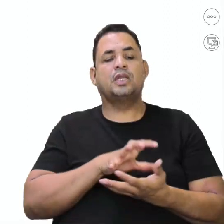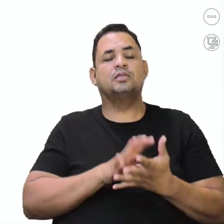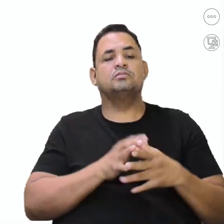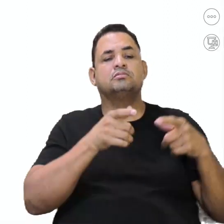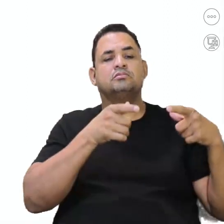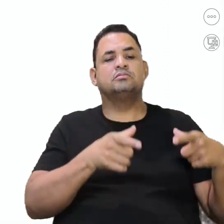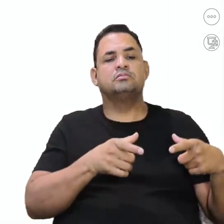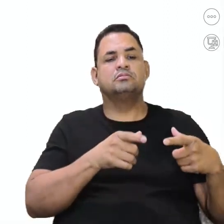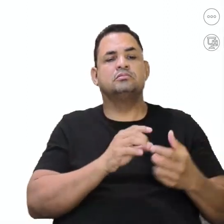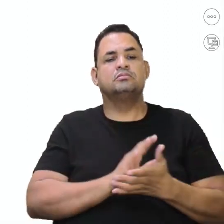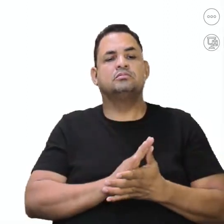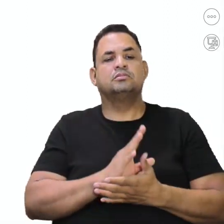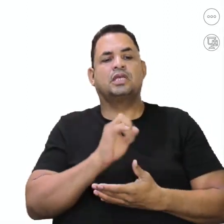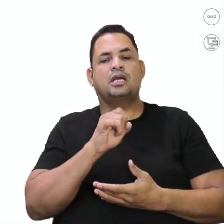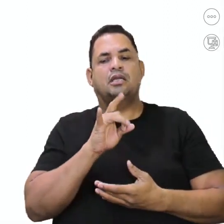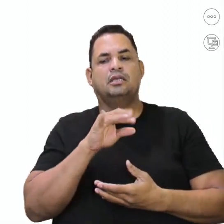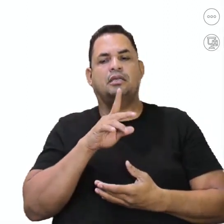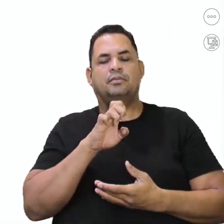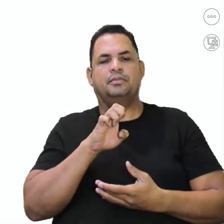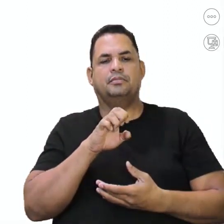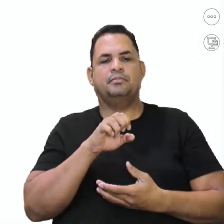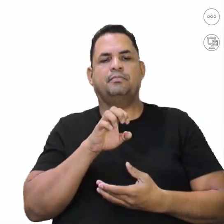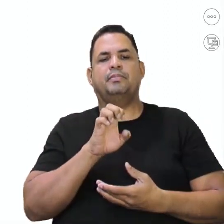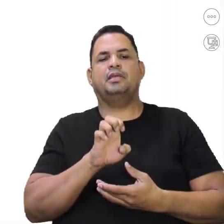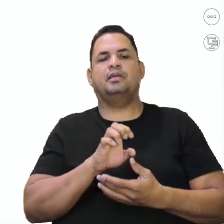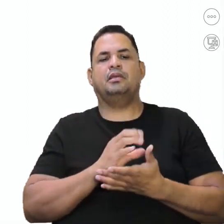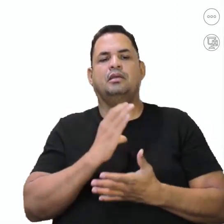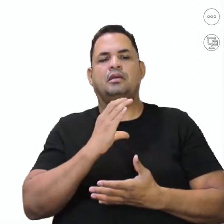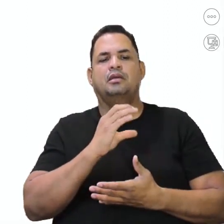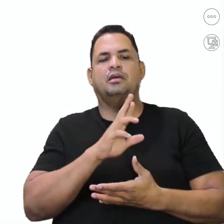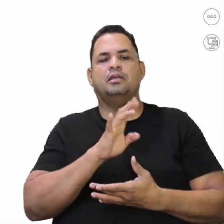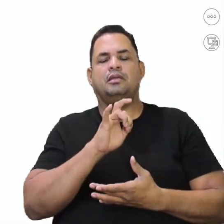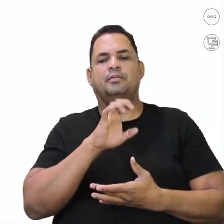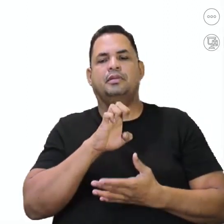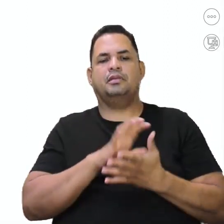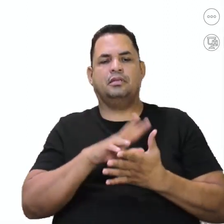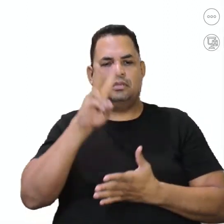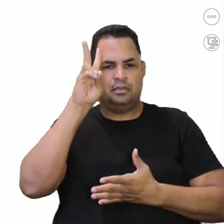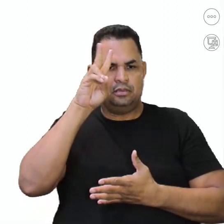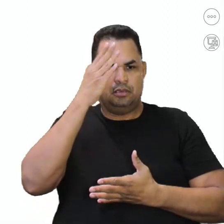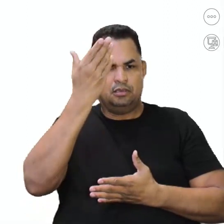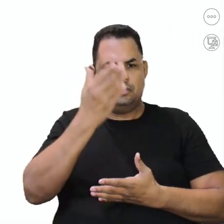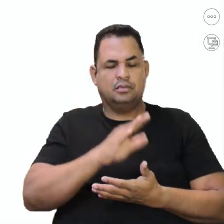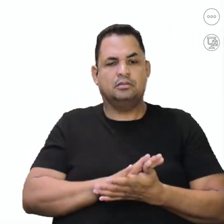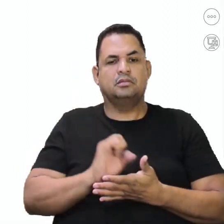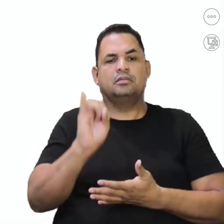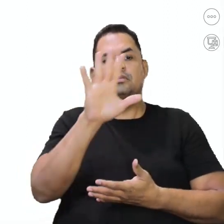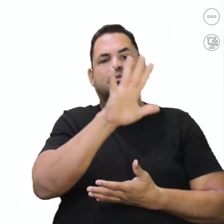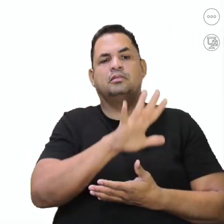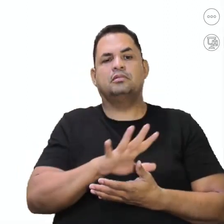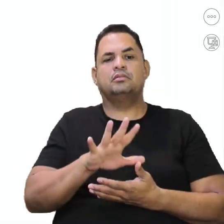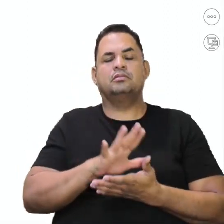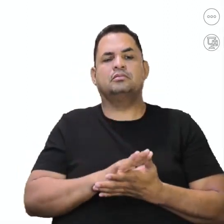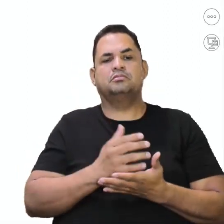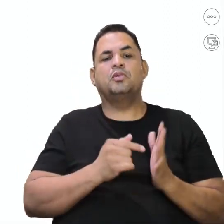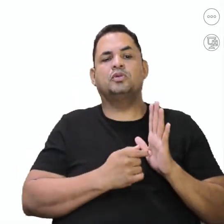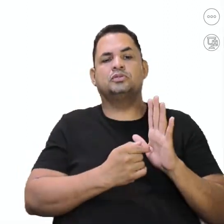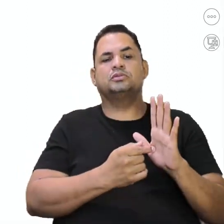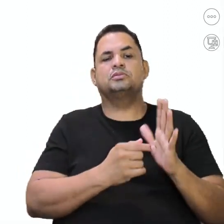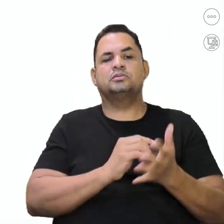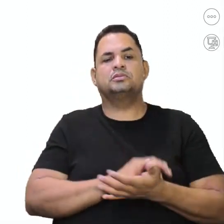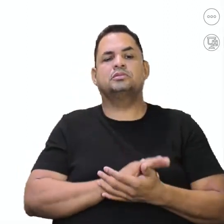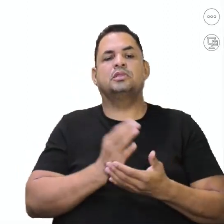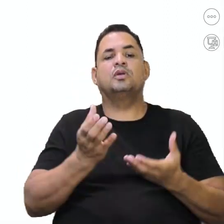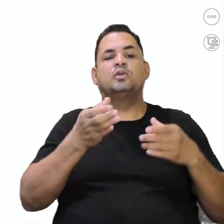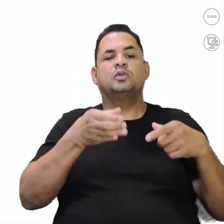lugar chamado Caribe, né? Porque nós temos aqui a palavra Caribbean, que lembra Caribe, e as imagens também destacam isso, né?